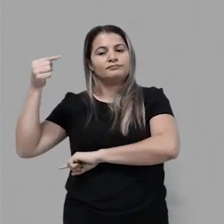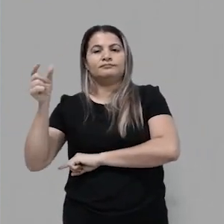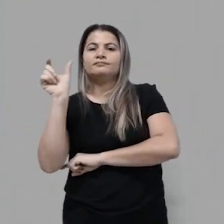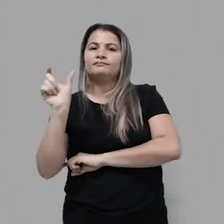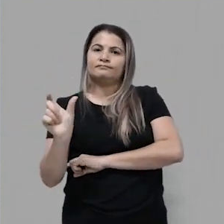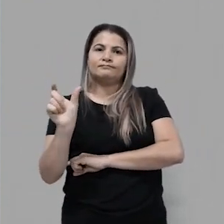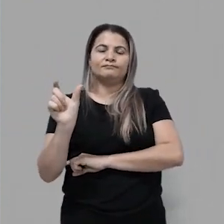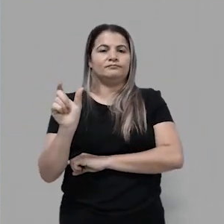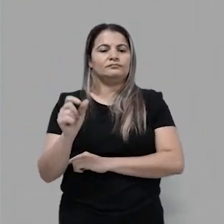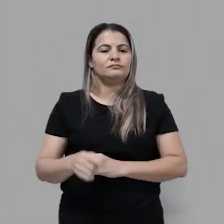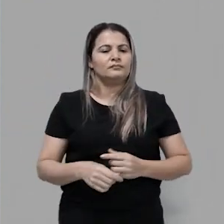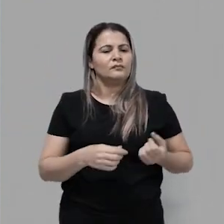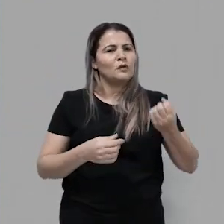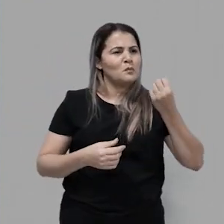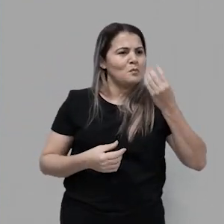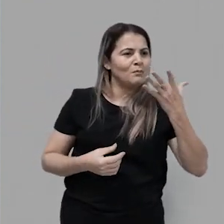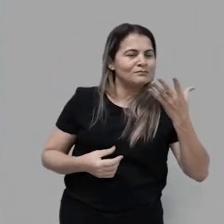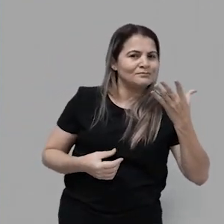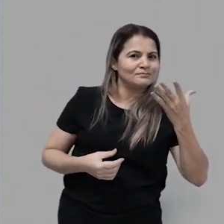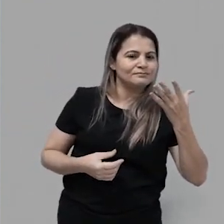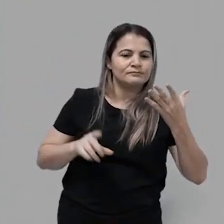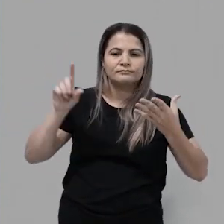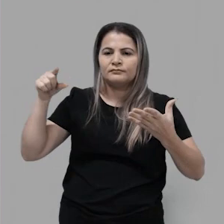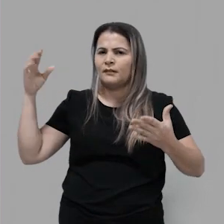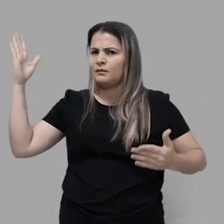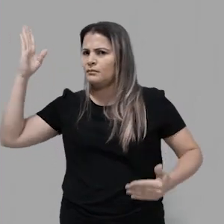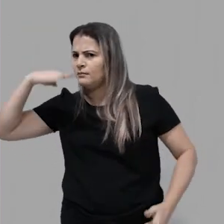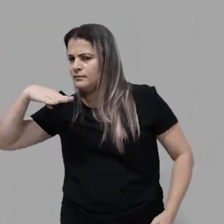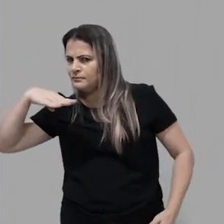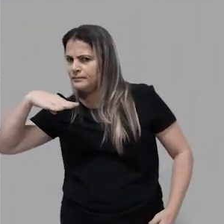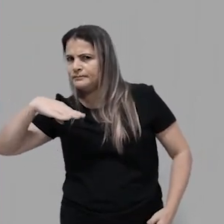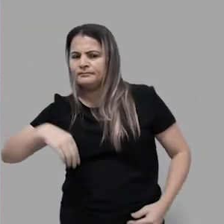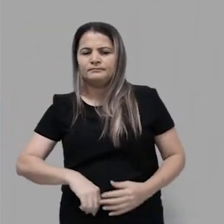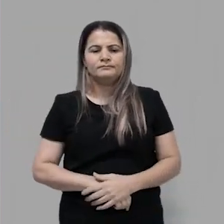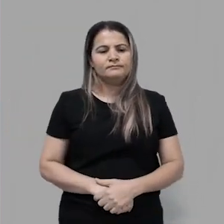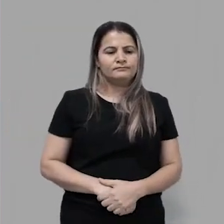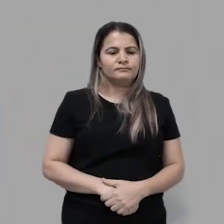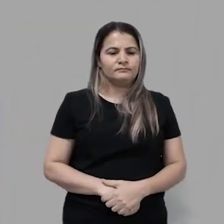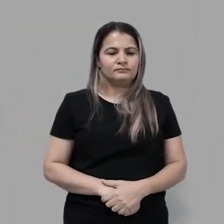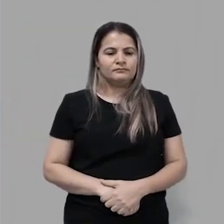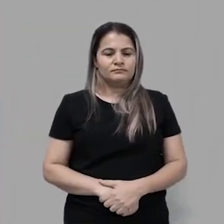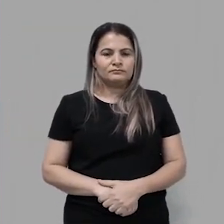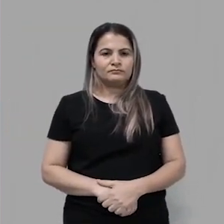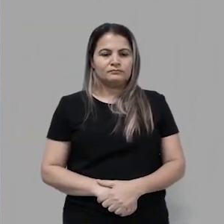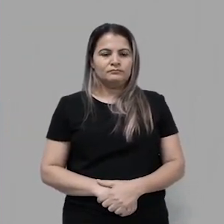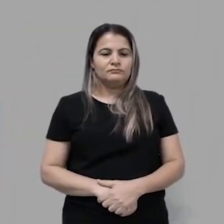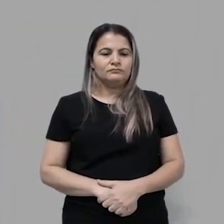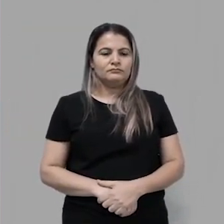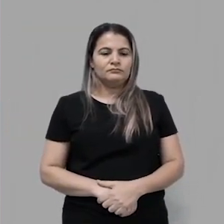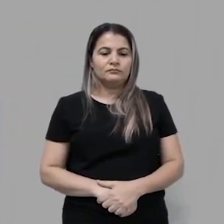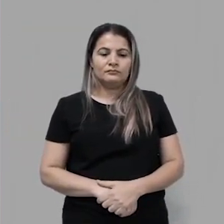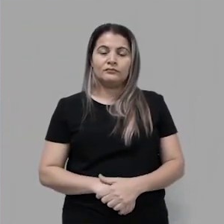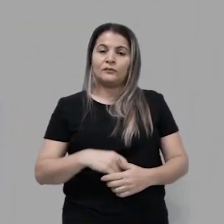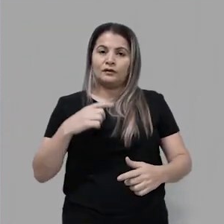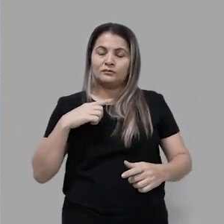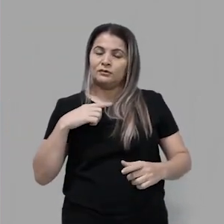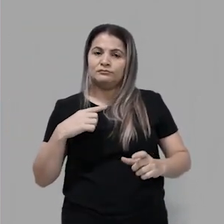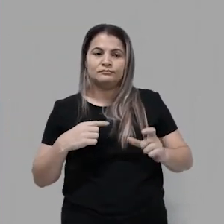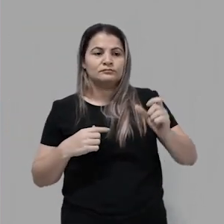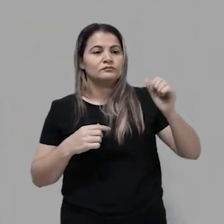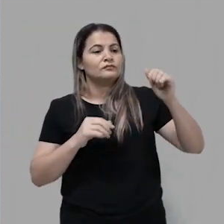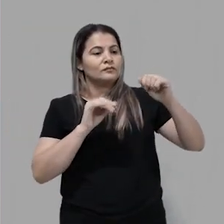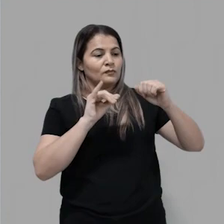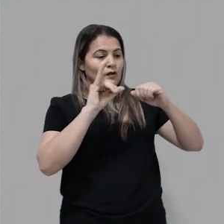word. Good é bom, bad, mal, tá? O mal com U. Então aqui eu tenho